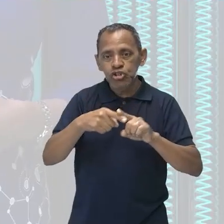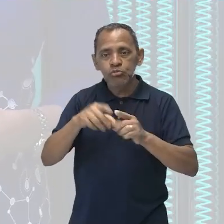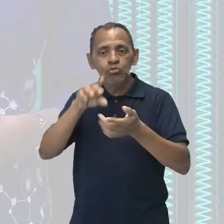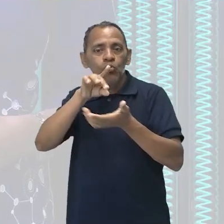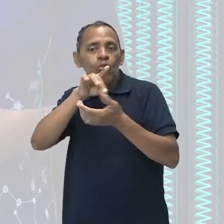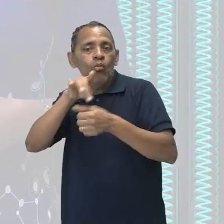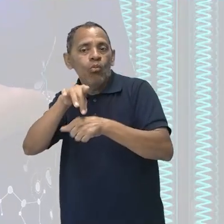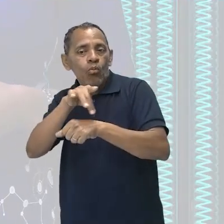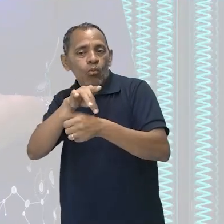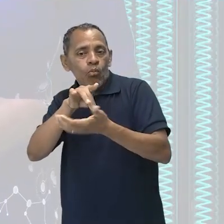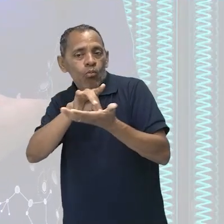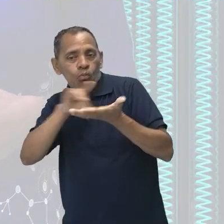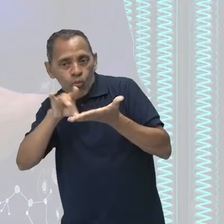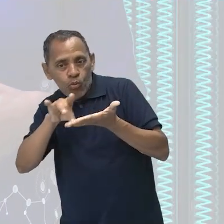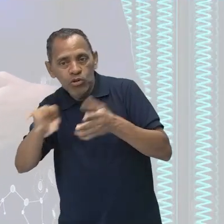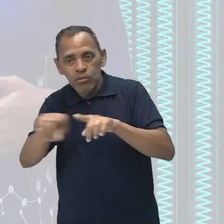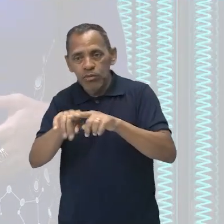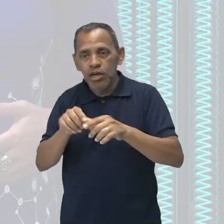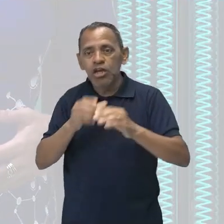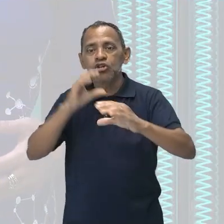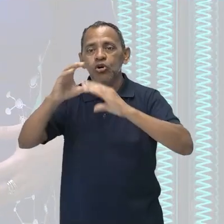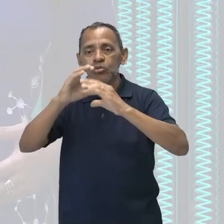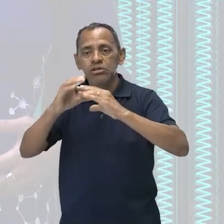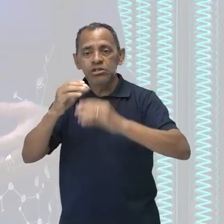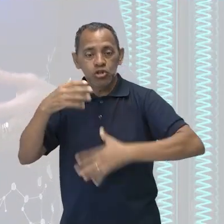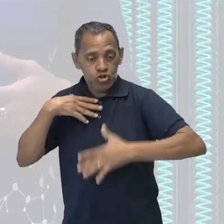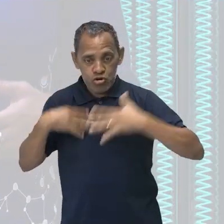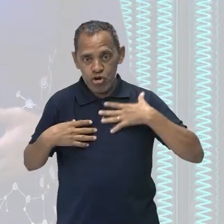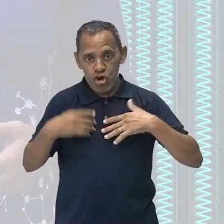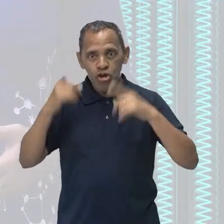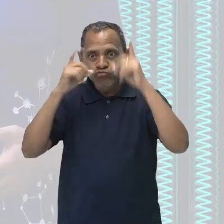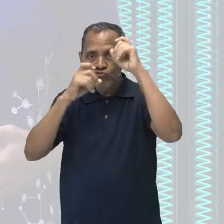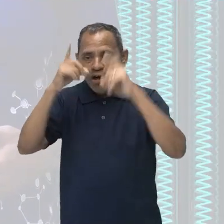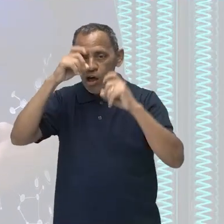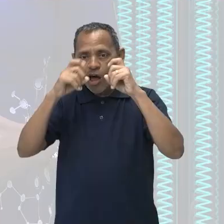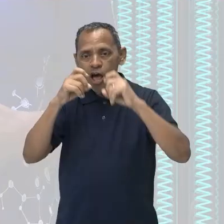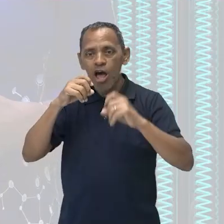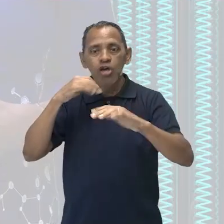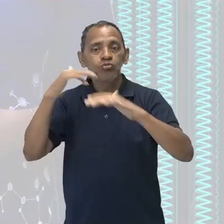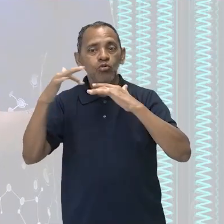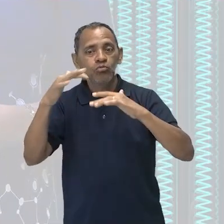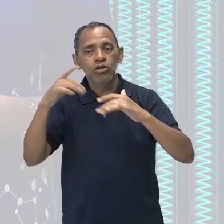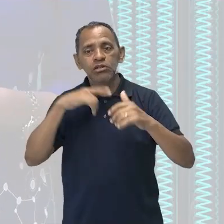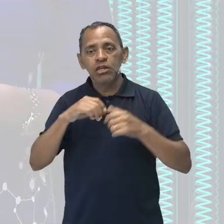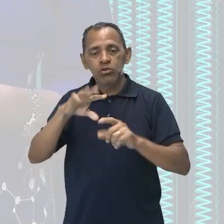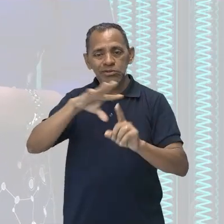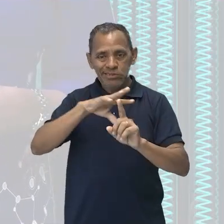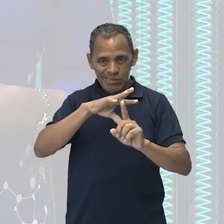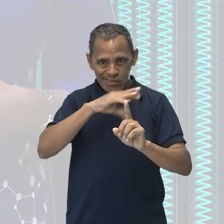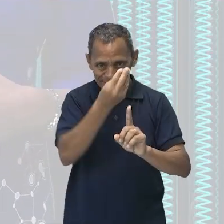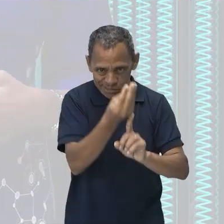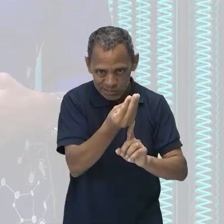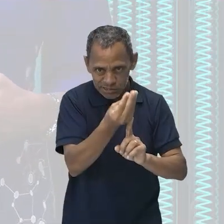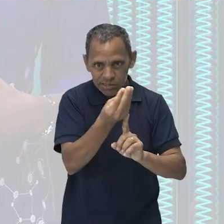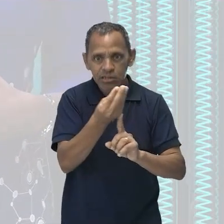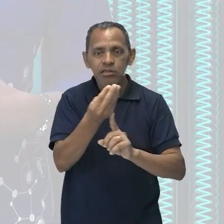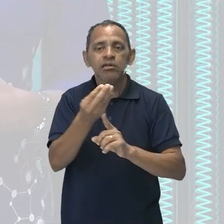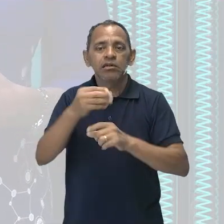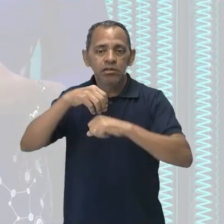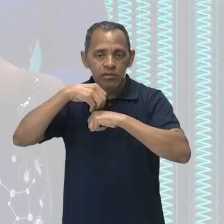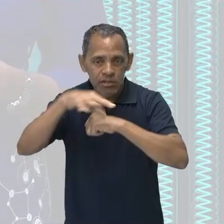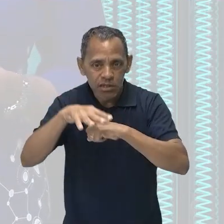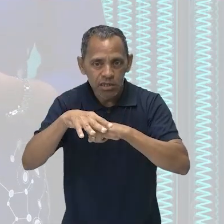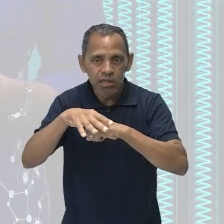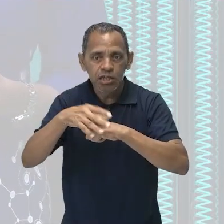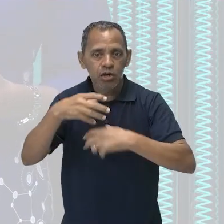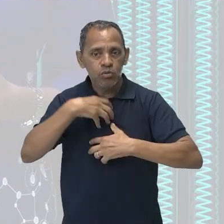de comunicação no teatro. Por meio de gestos, expressões faciais e movimentos corporais, os artistas